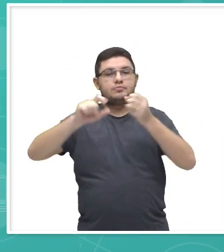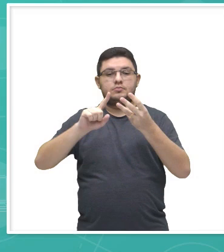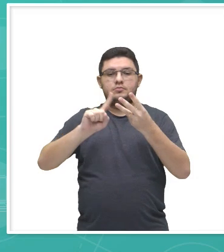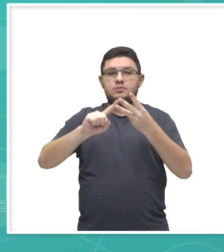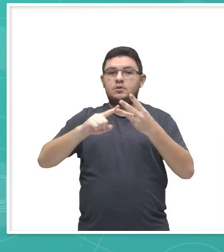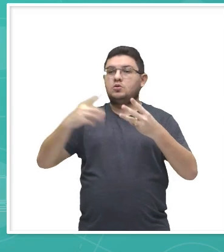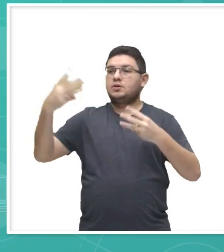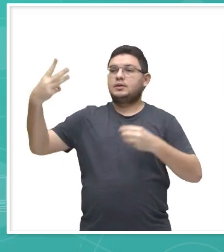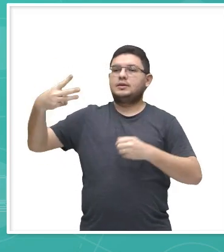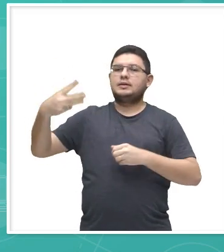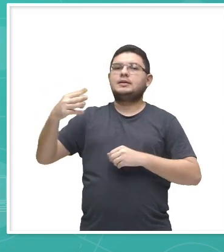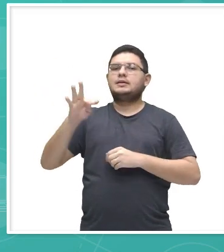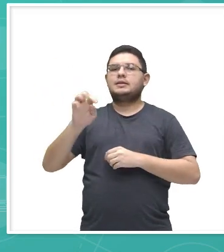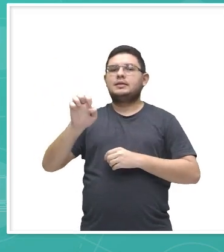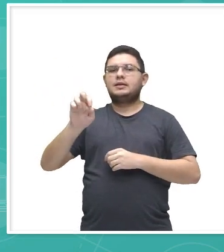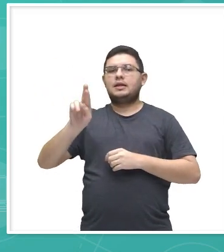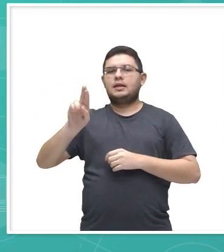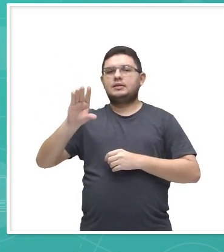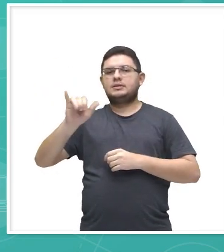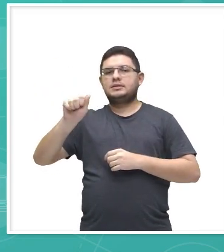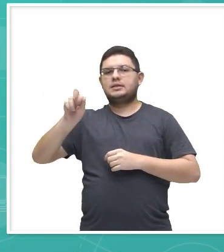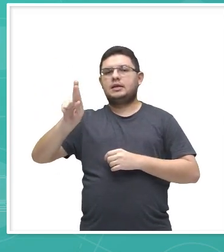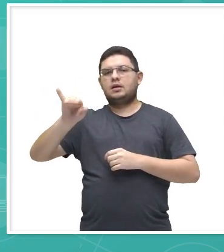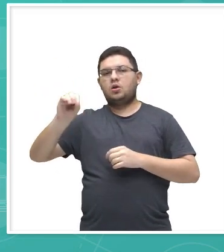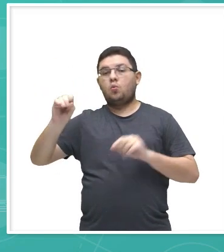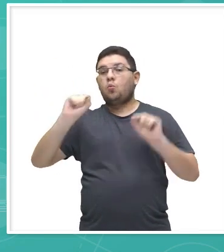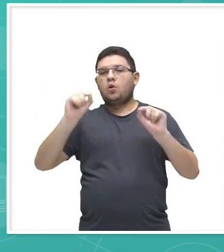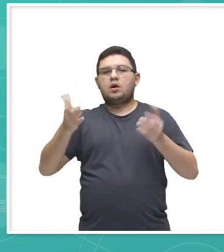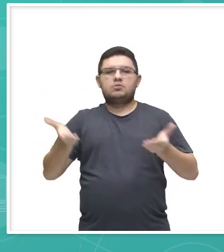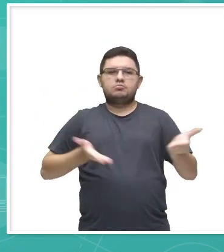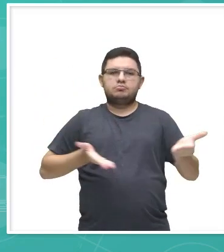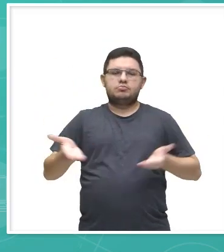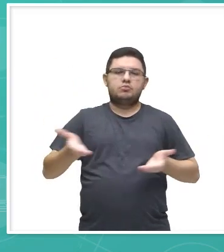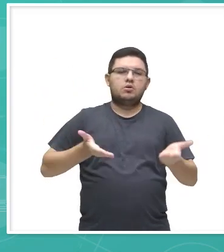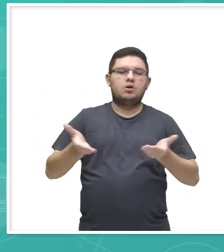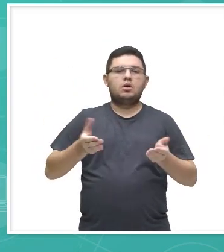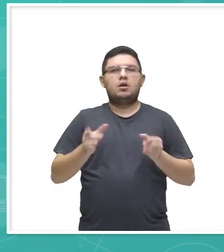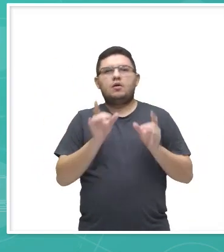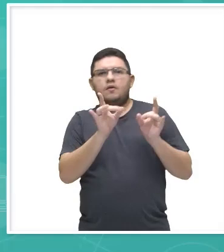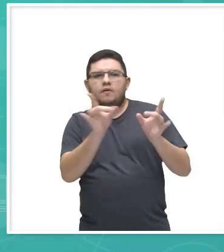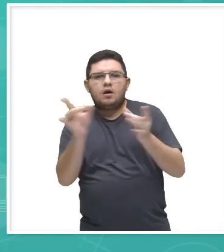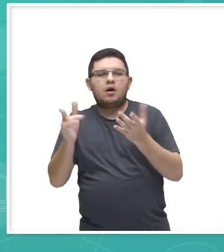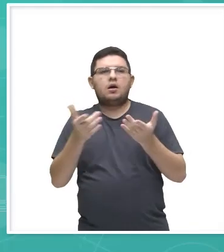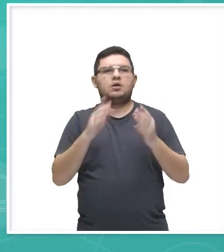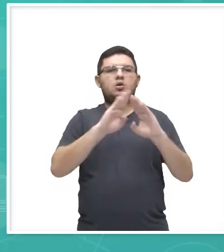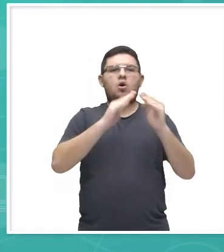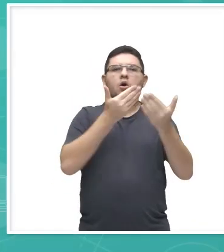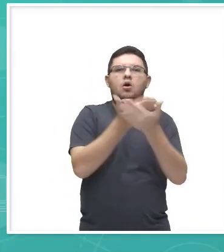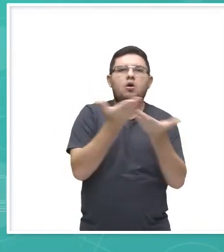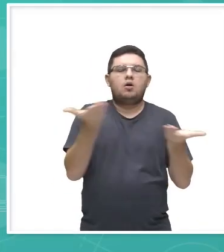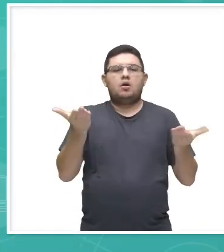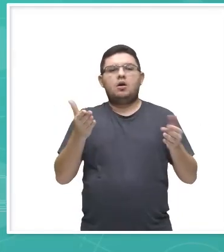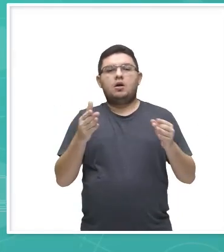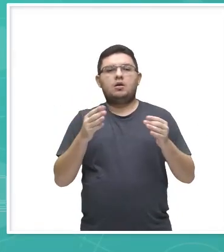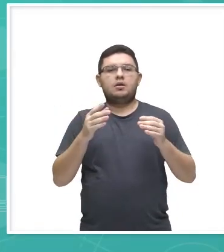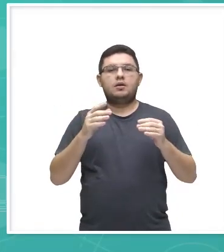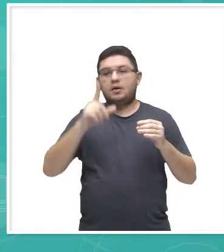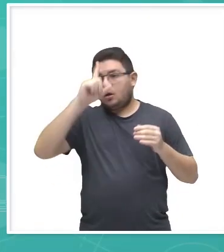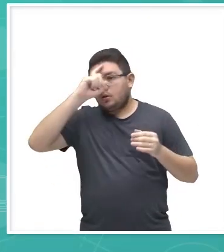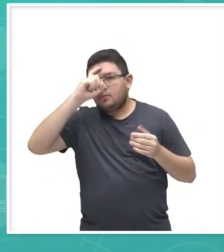economia são os serviços e comércio, né? Os bancos, as escolas, os hospitais, que já fazem